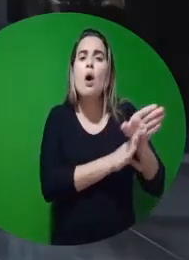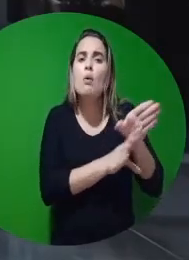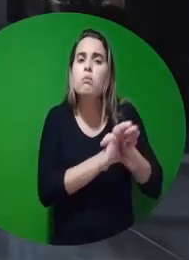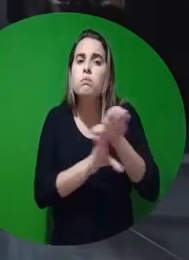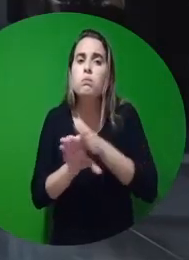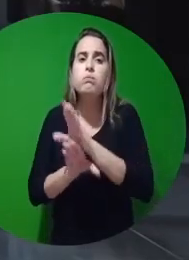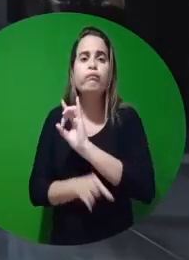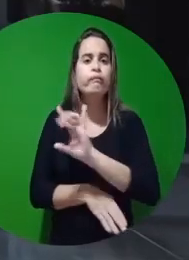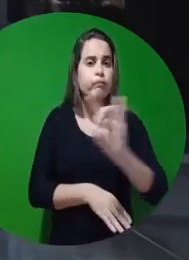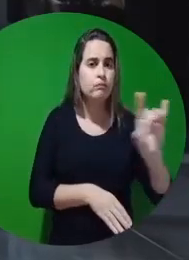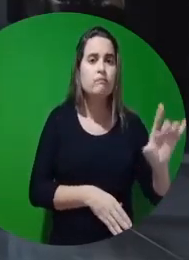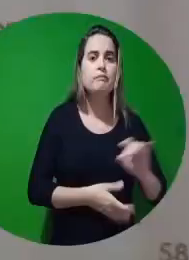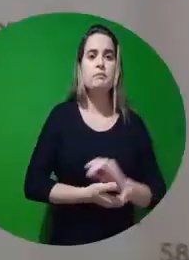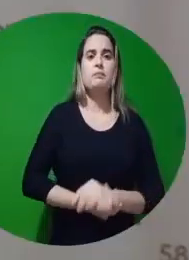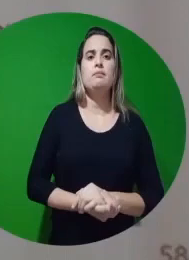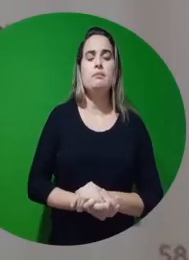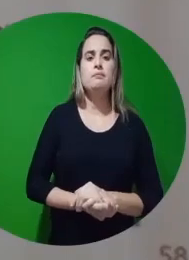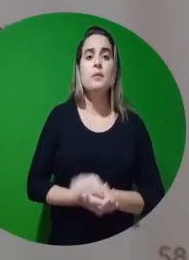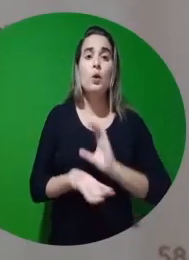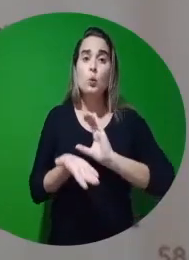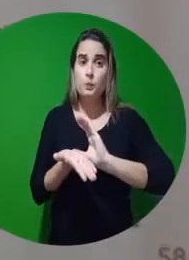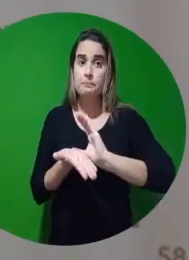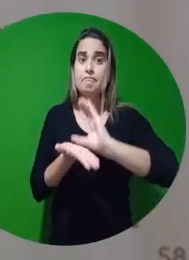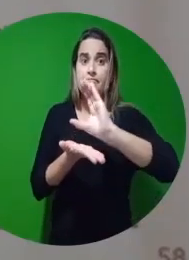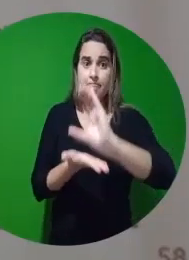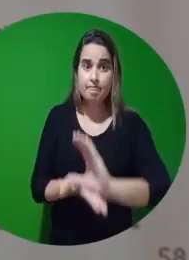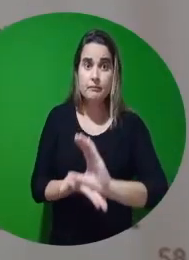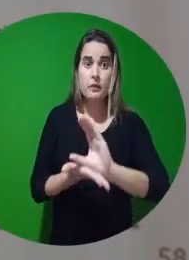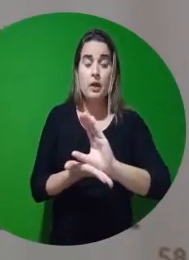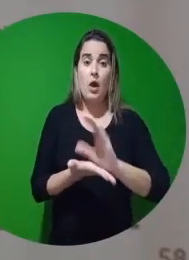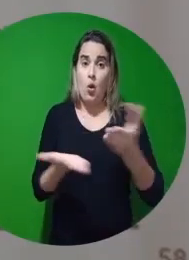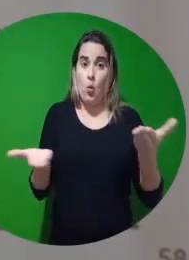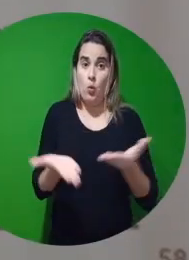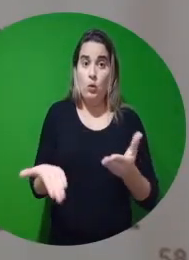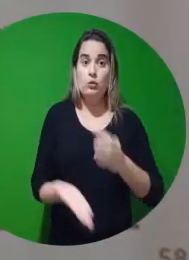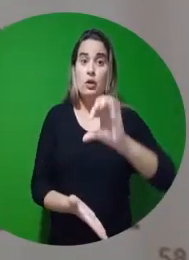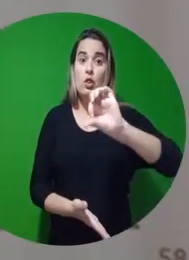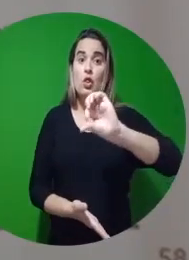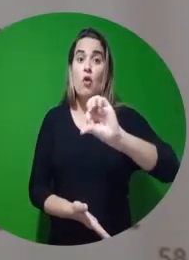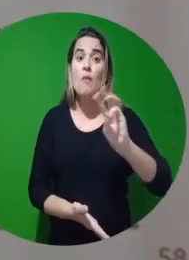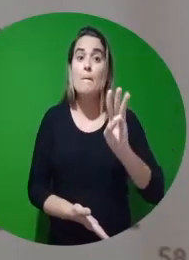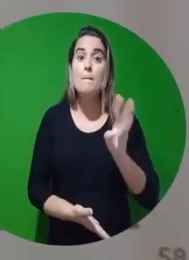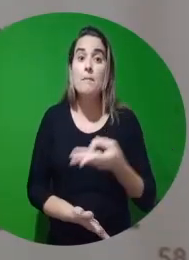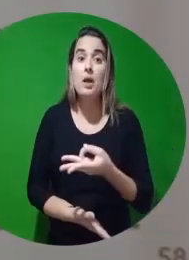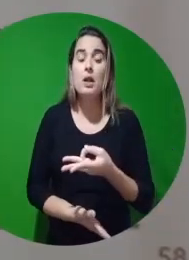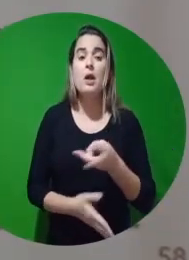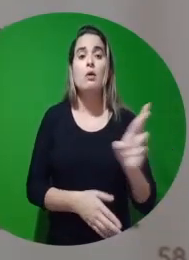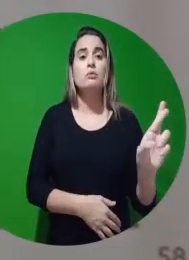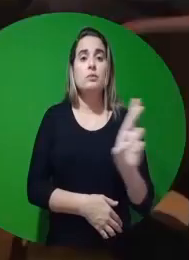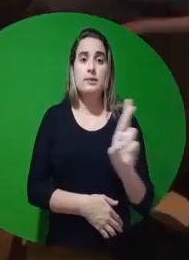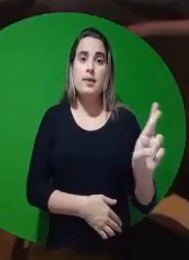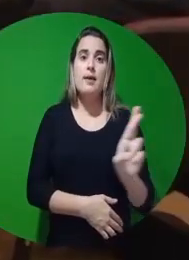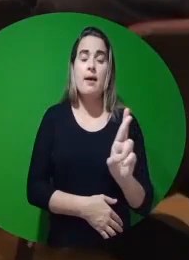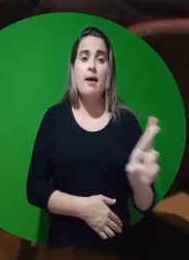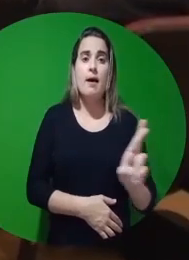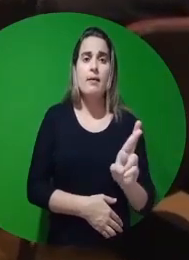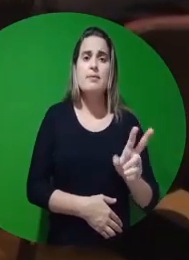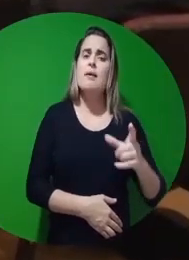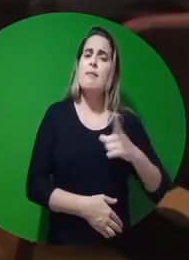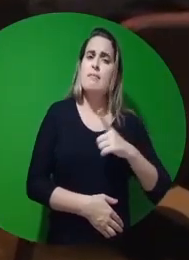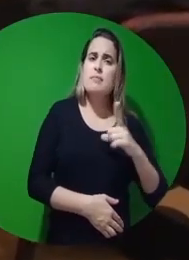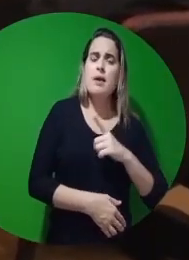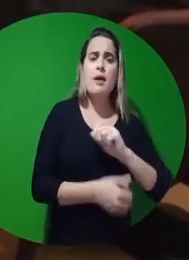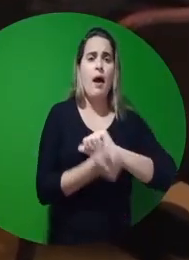tudo que que eles vão ter à disposição o orçamento das eleições Gerais de 2022 é de 9 milhões de reais o